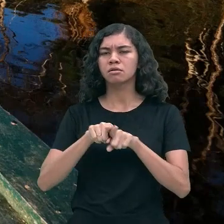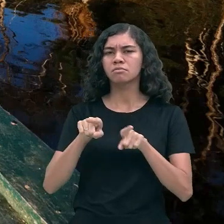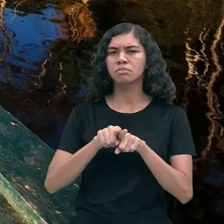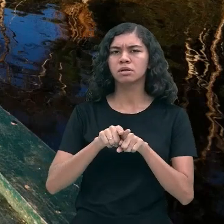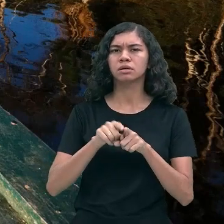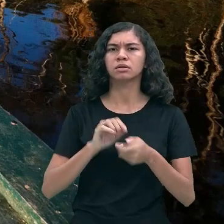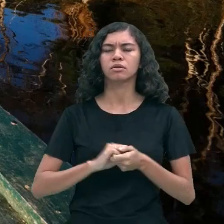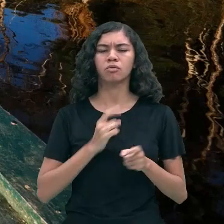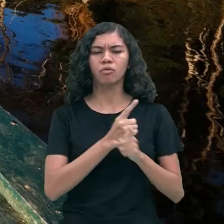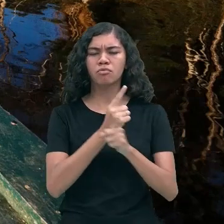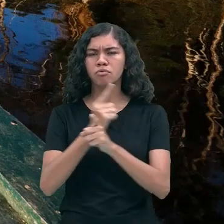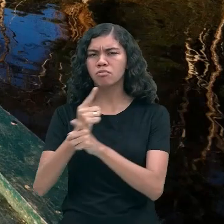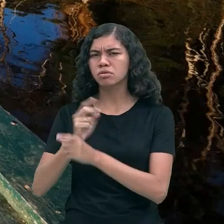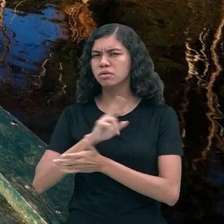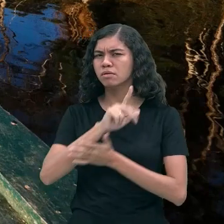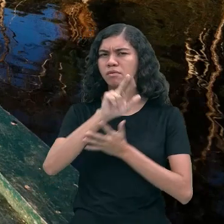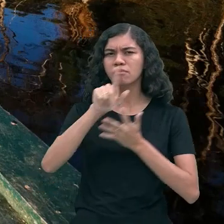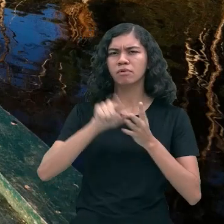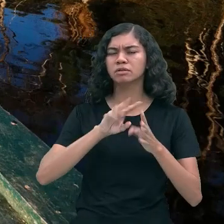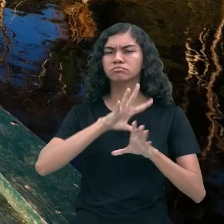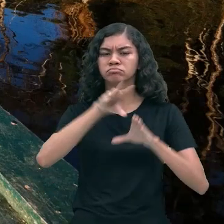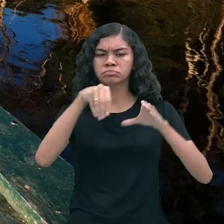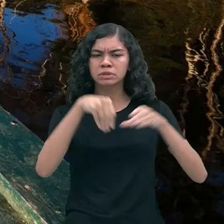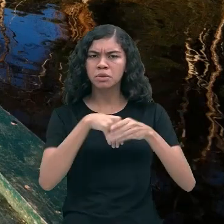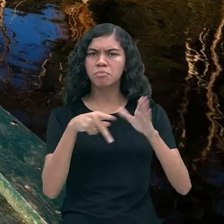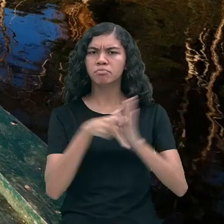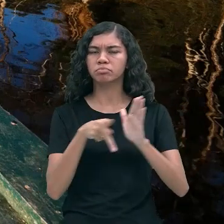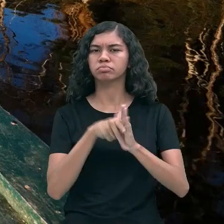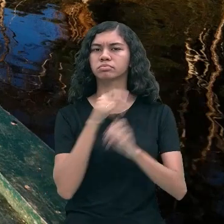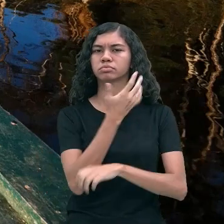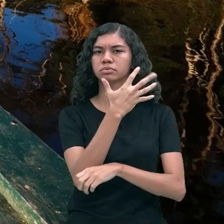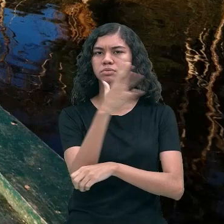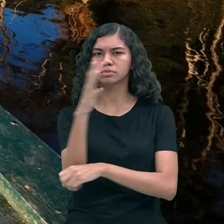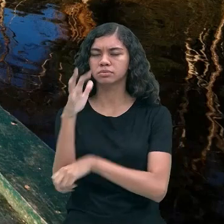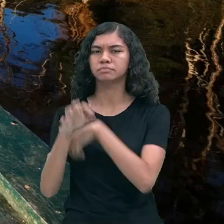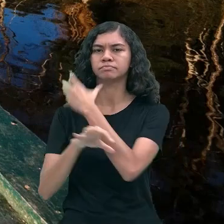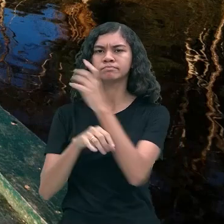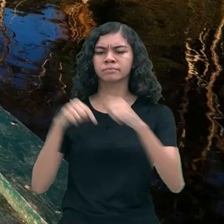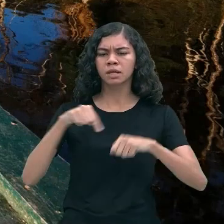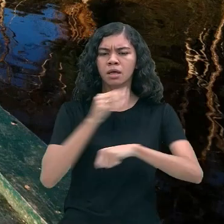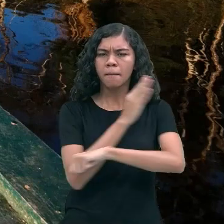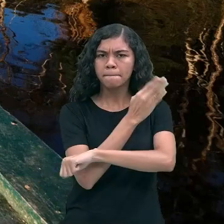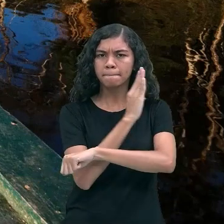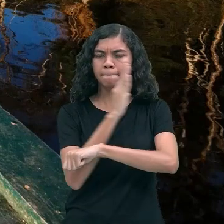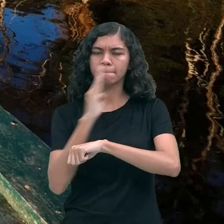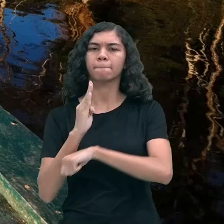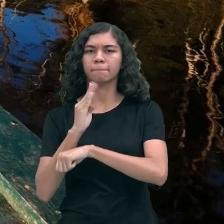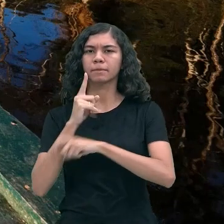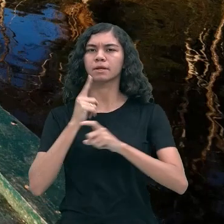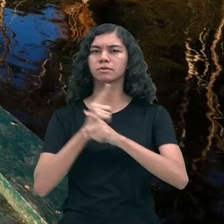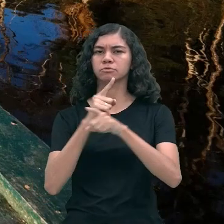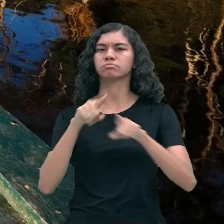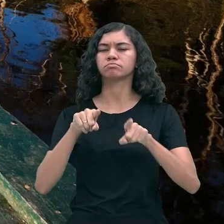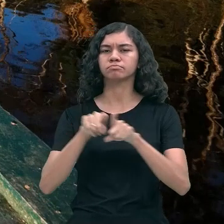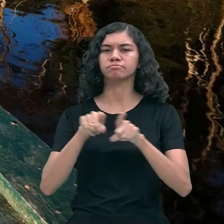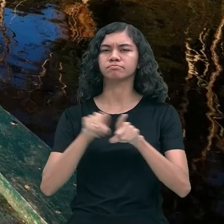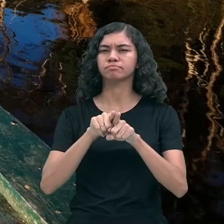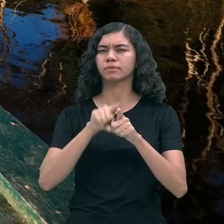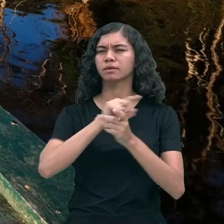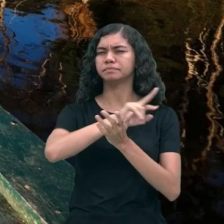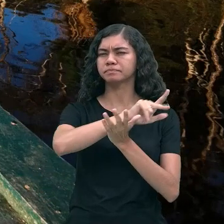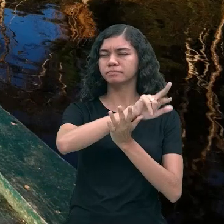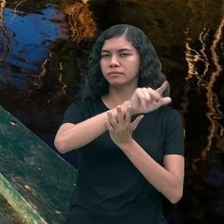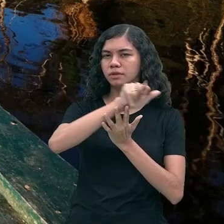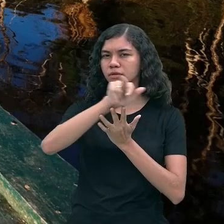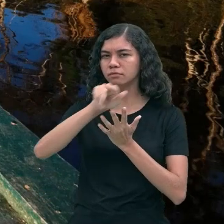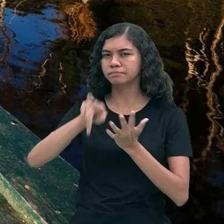formações pioneiras a gente vai encontrar tudo dentro da Amazônia. Então, dentro desse bioma, a gente vai encontrar uma infinidade